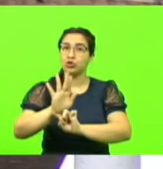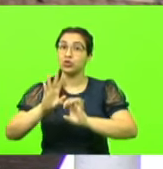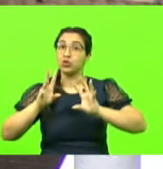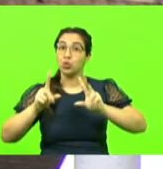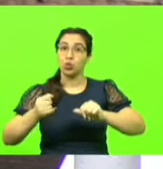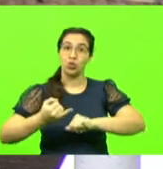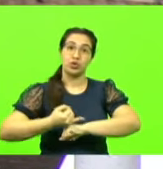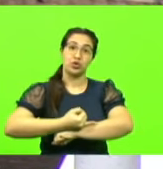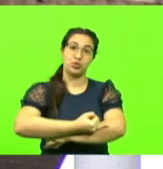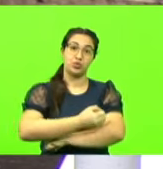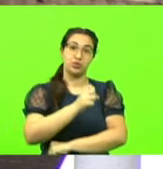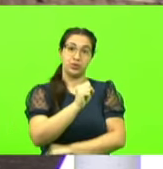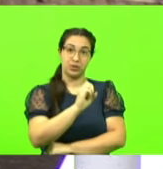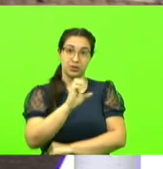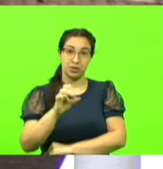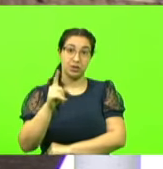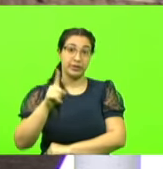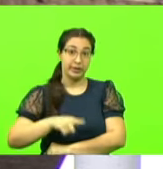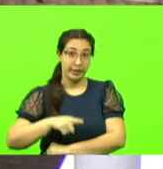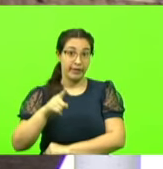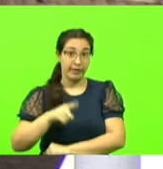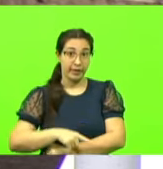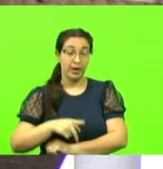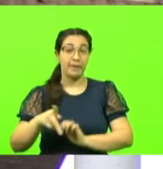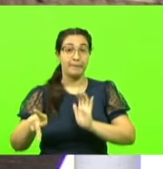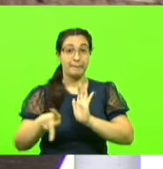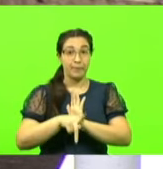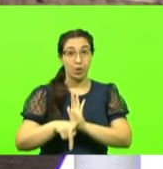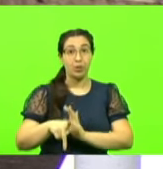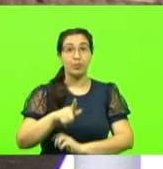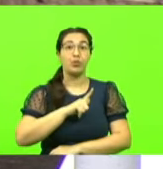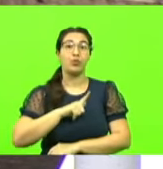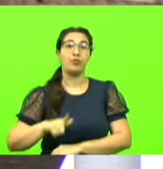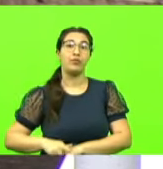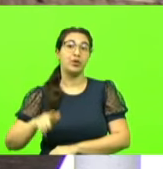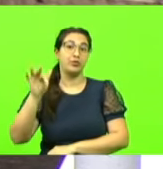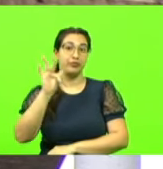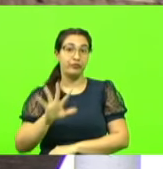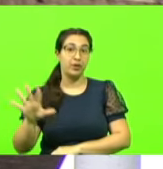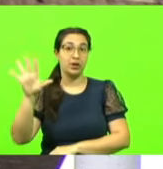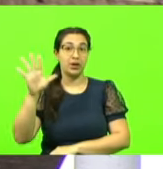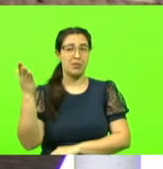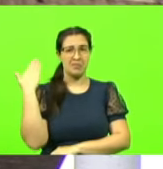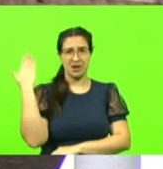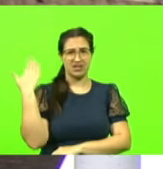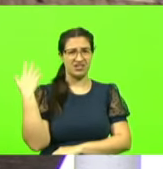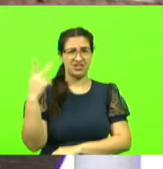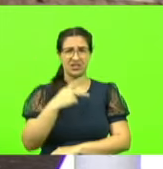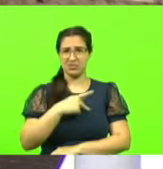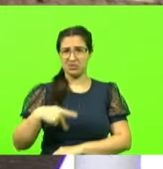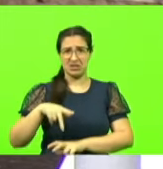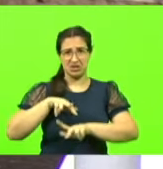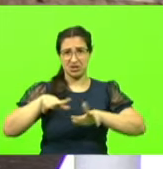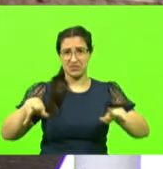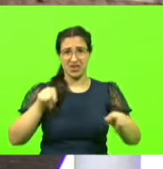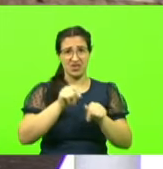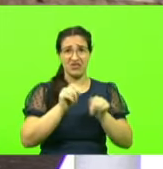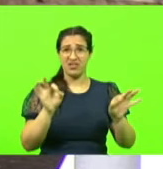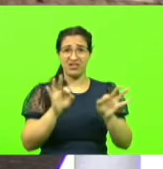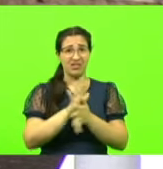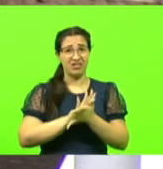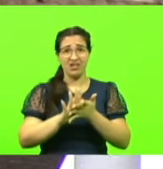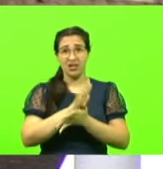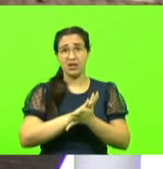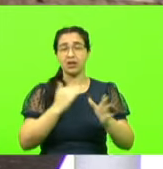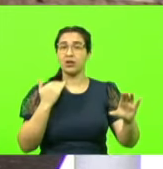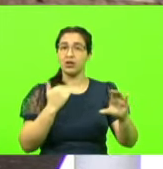Santa Catarina, que são de encargo do governo federal, coisas que governos passados não fizeram. Por isso que o nosso encaminhamento é de